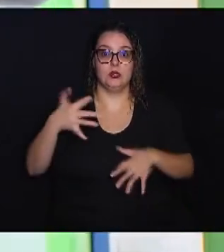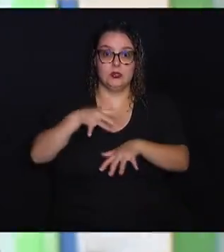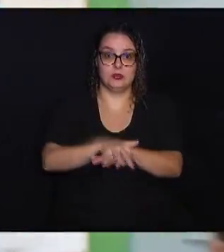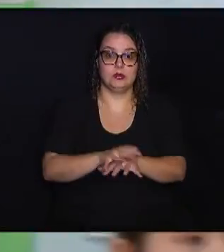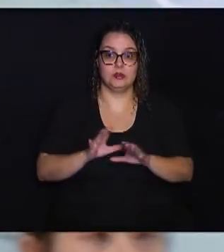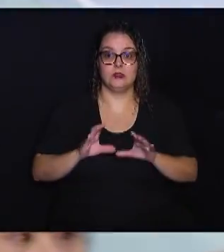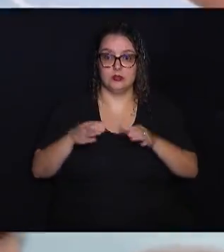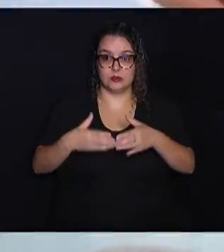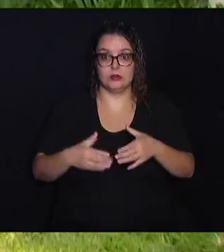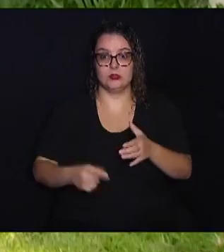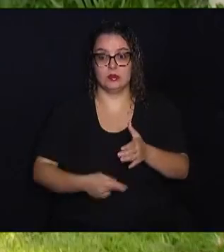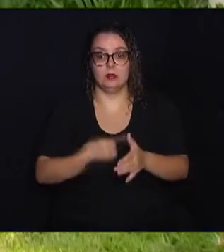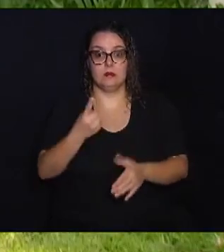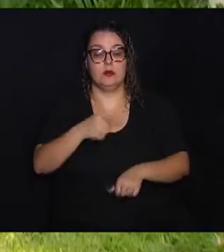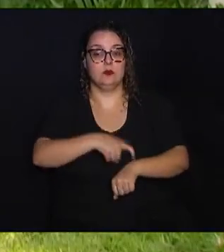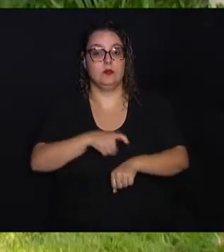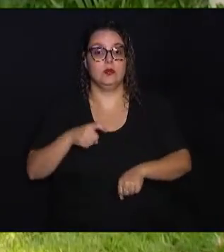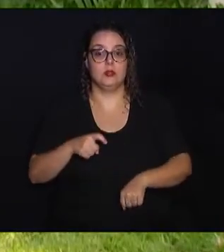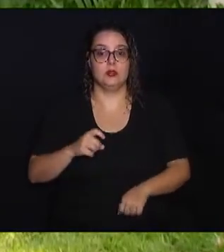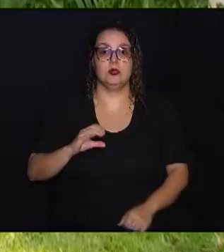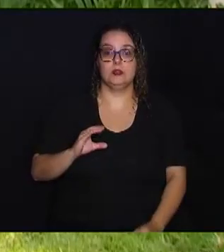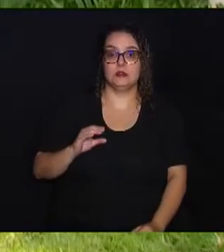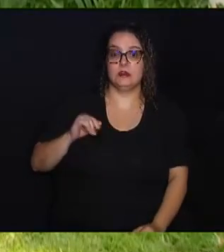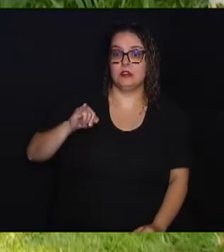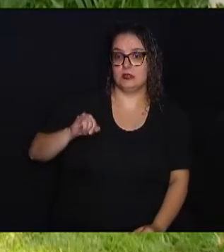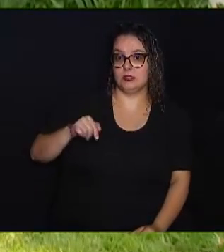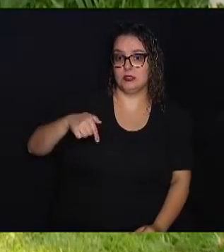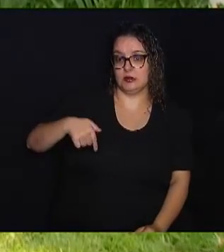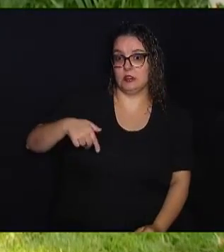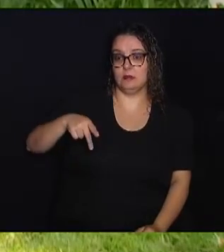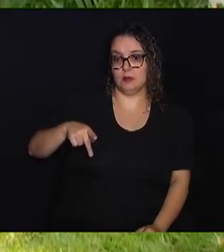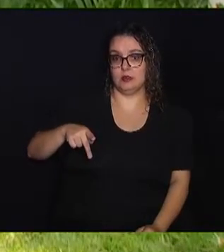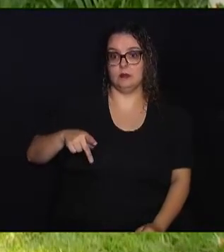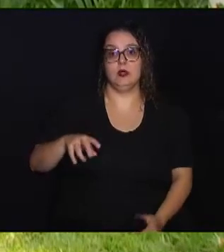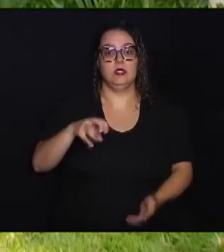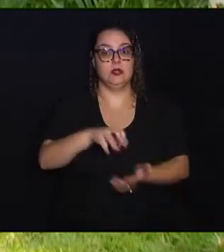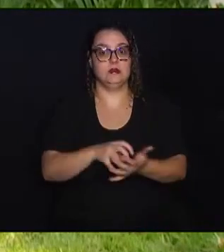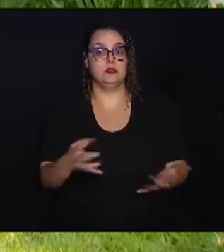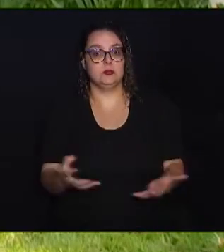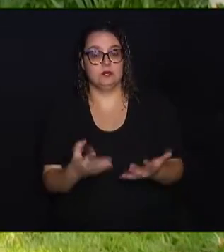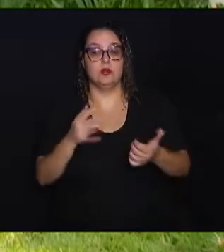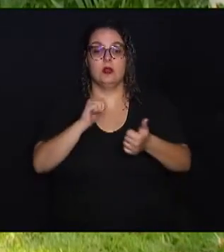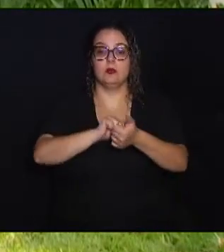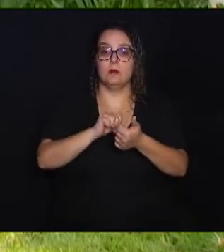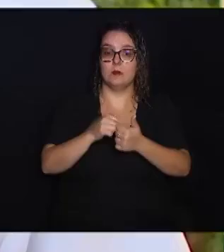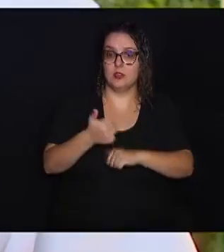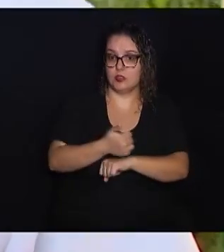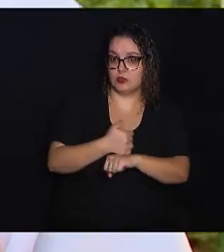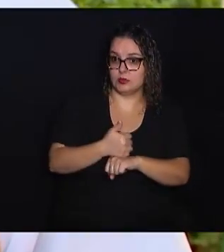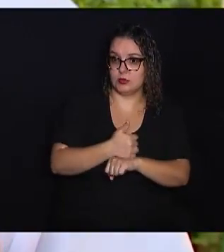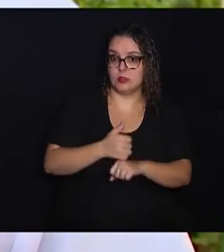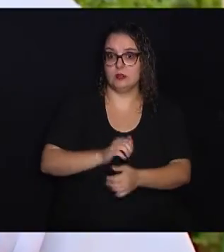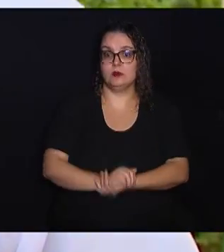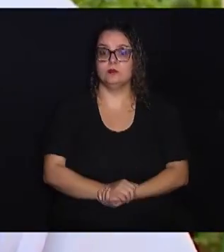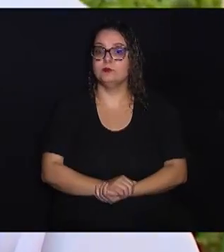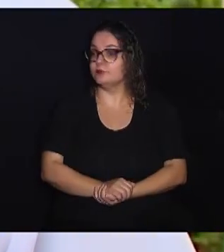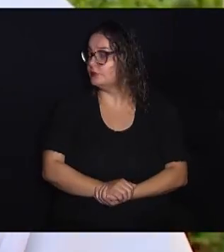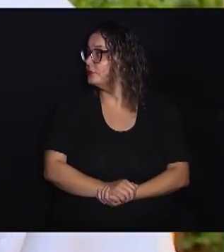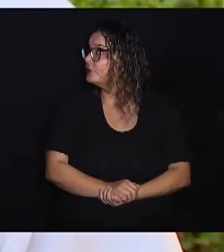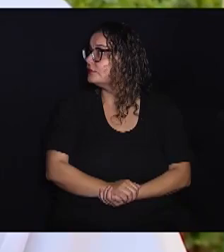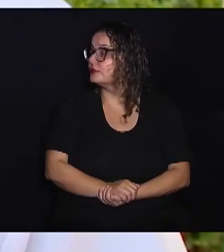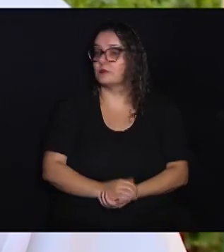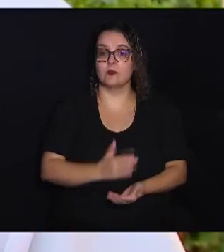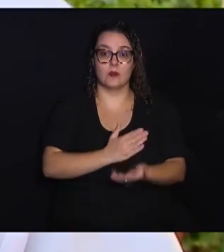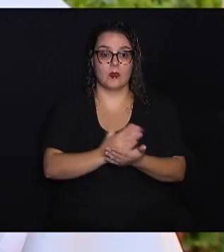grupo da primeira fase do CIQP, Centro de Iniciação e Qualificação Profissional. Eles iniciam ali na